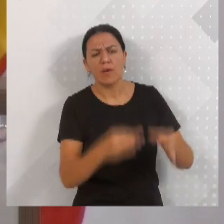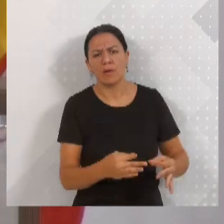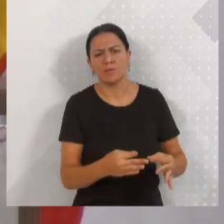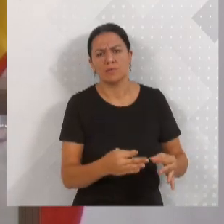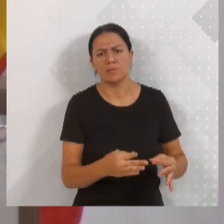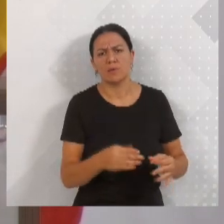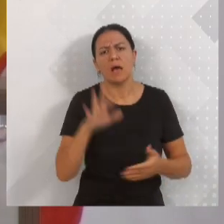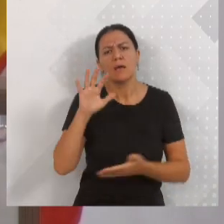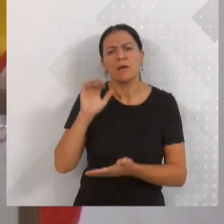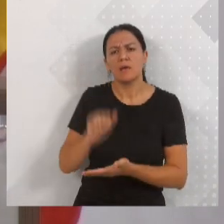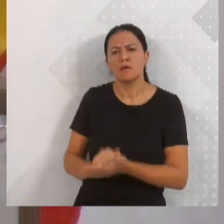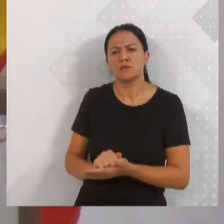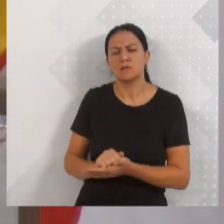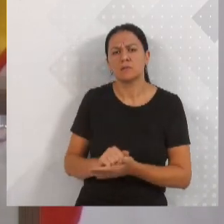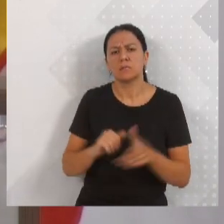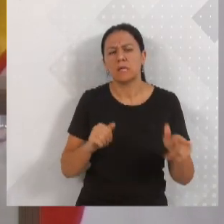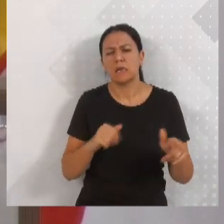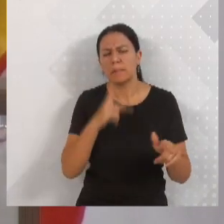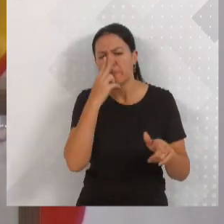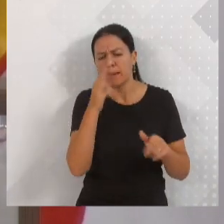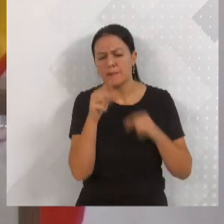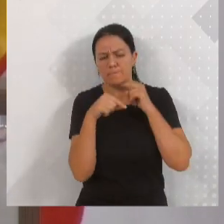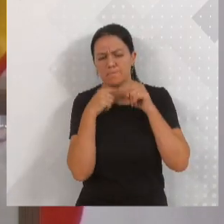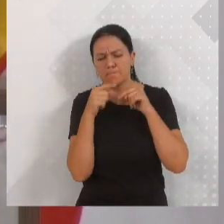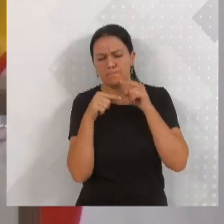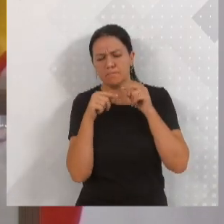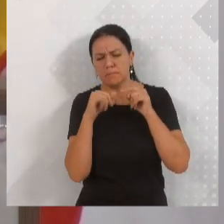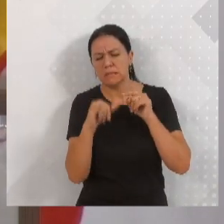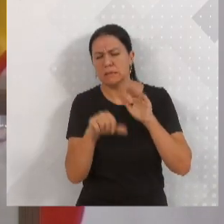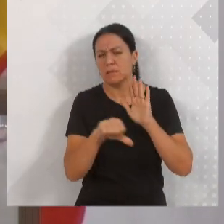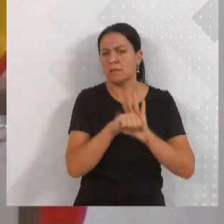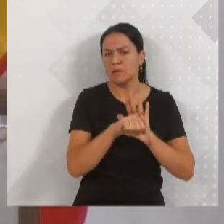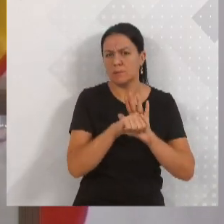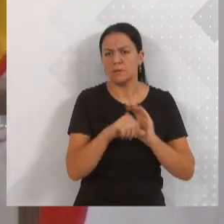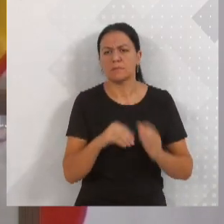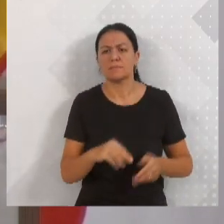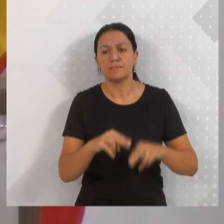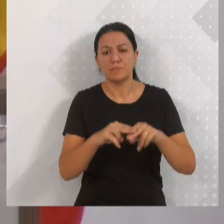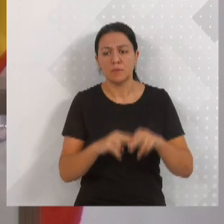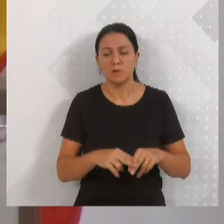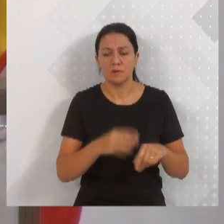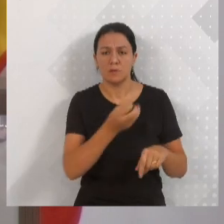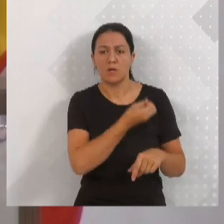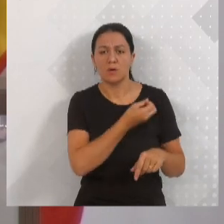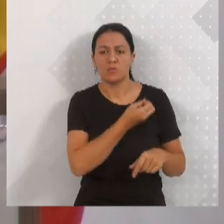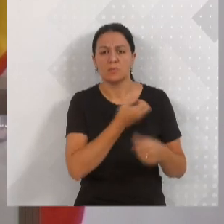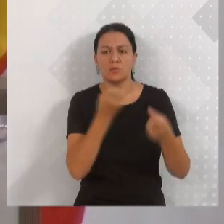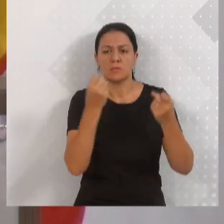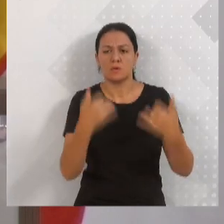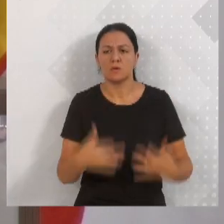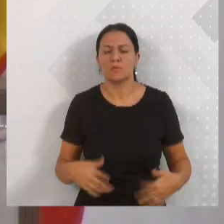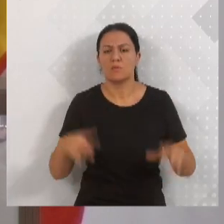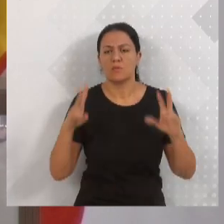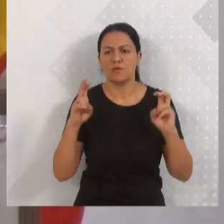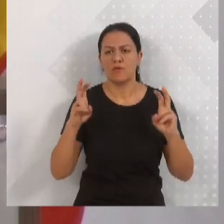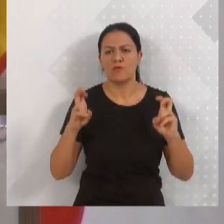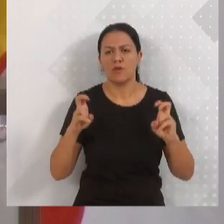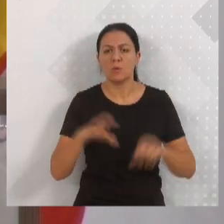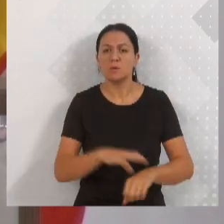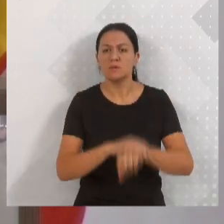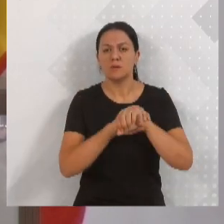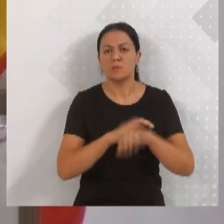elemento e atitude suspeita então esses são os números que nós temos em relação à segurança